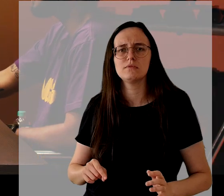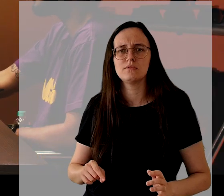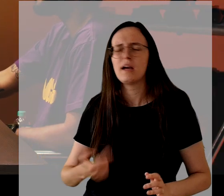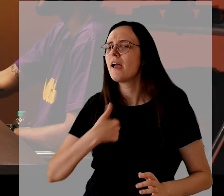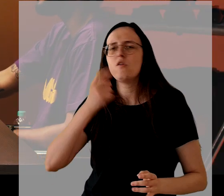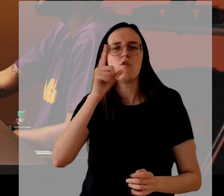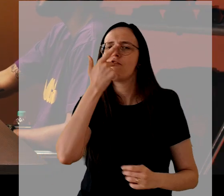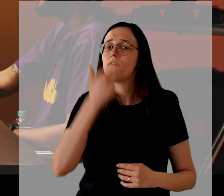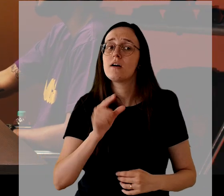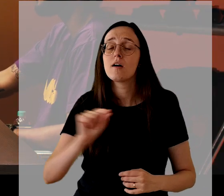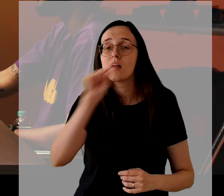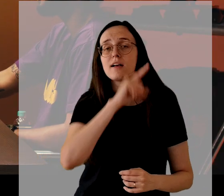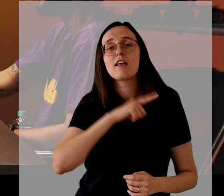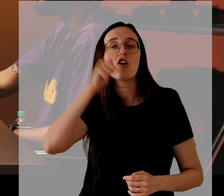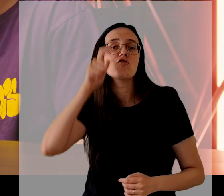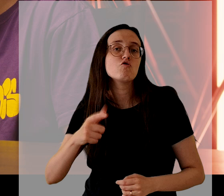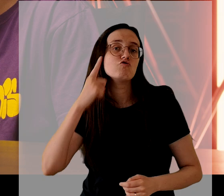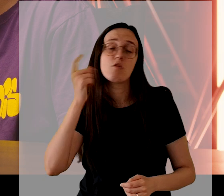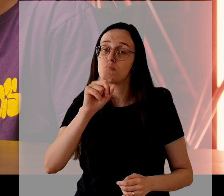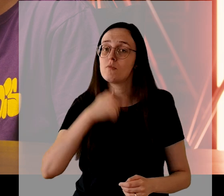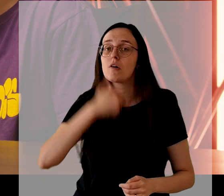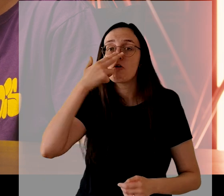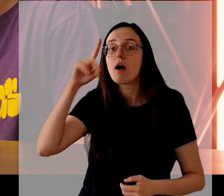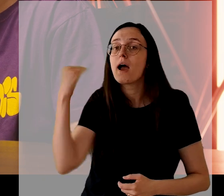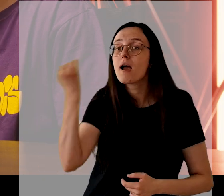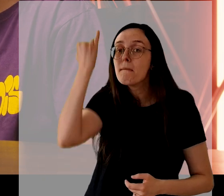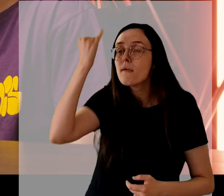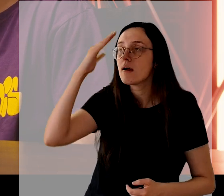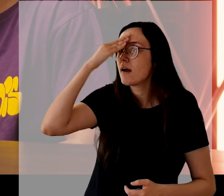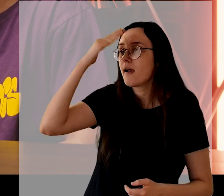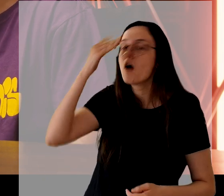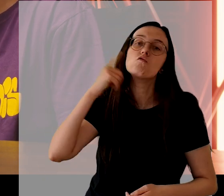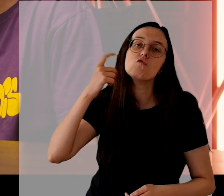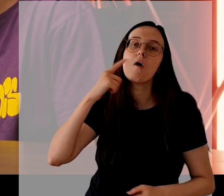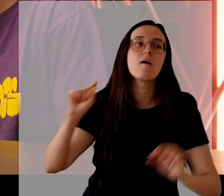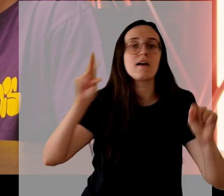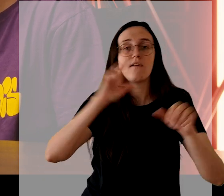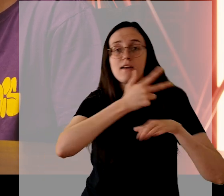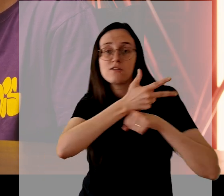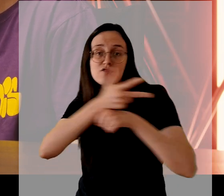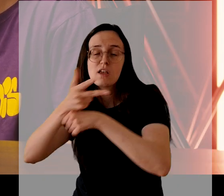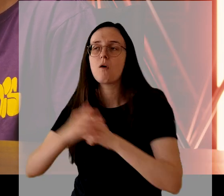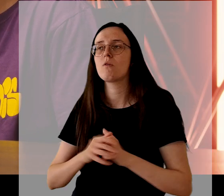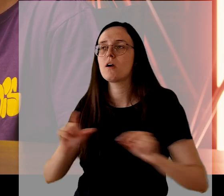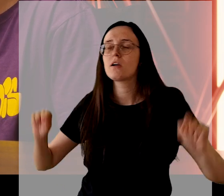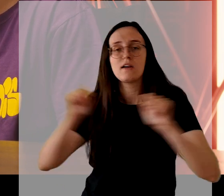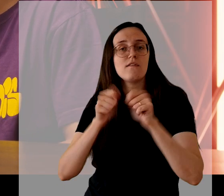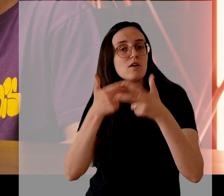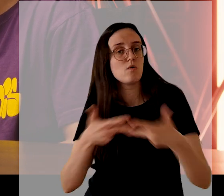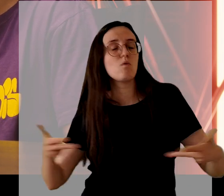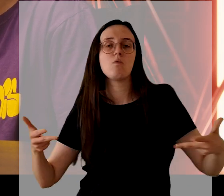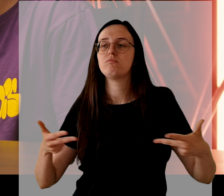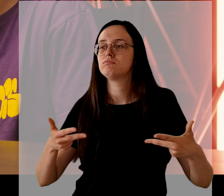não estou falando só para quem tem interesse em som, né? Eu acho muito importante entender de som quem vai fazer direção, quem vai fazer produção,